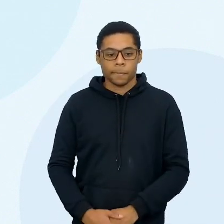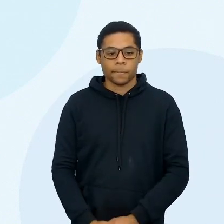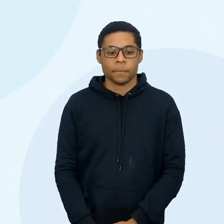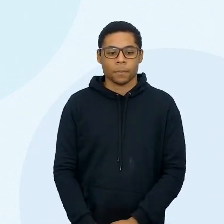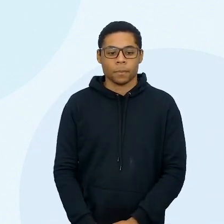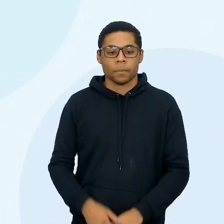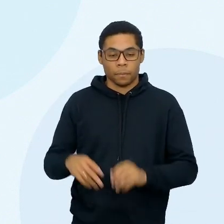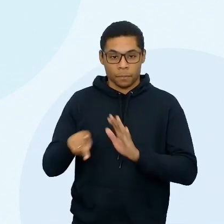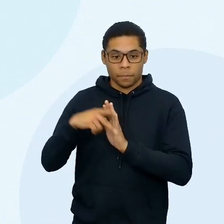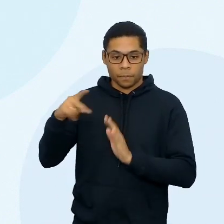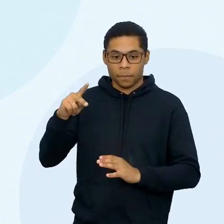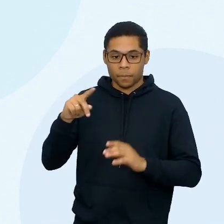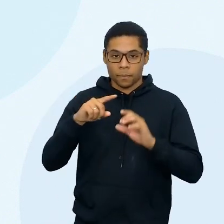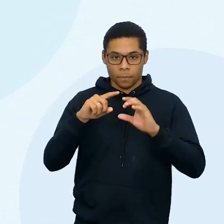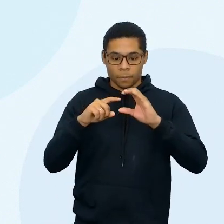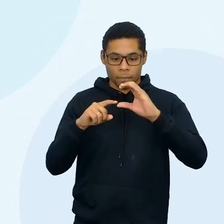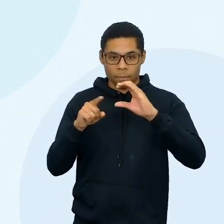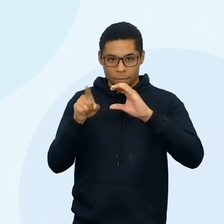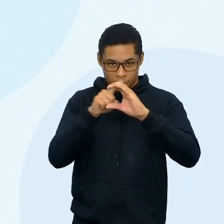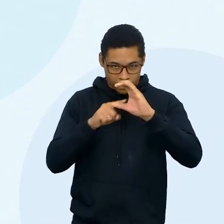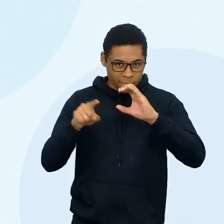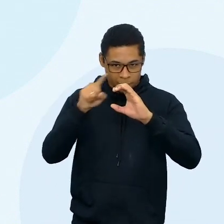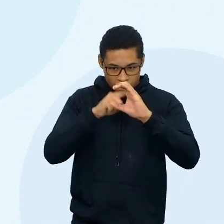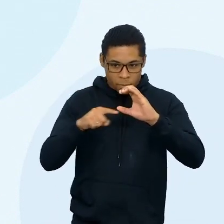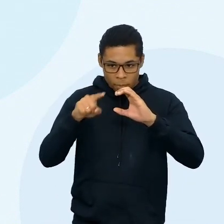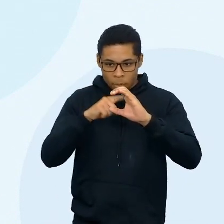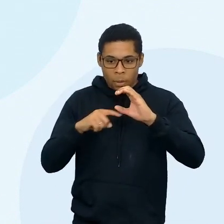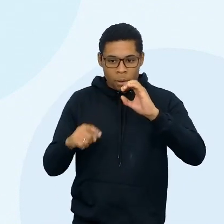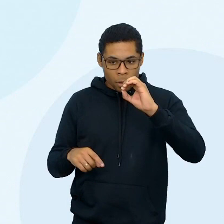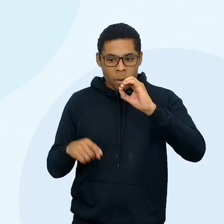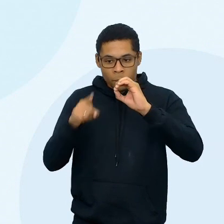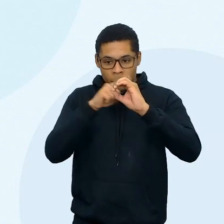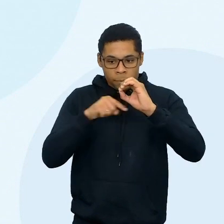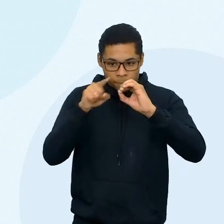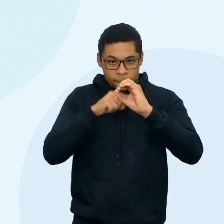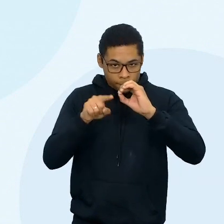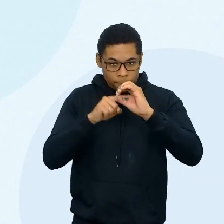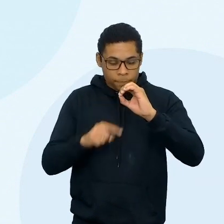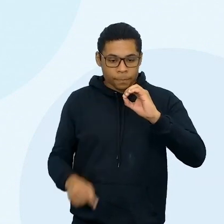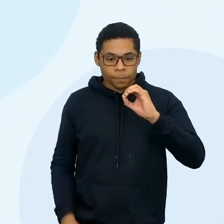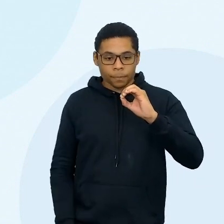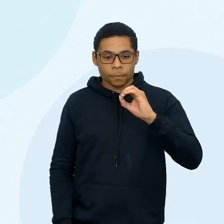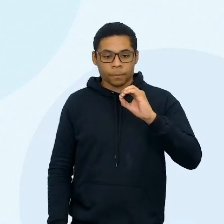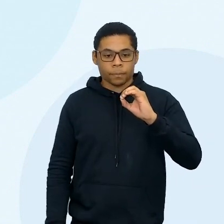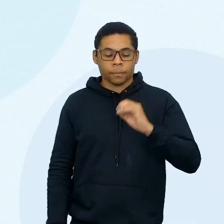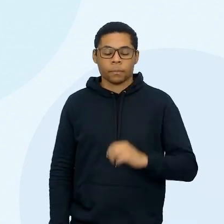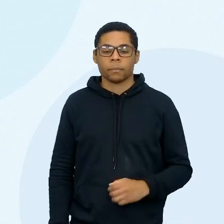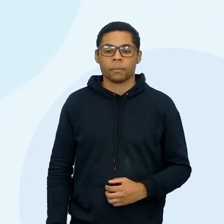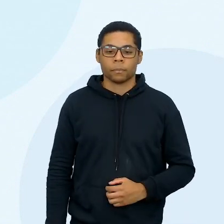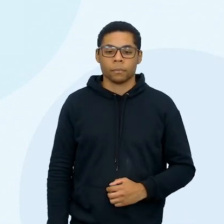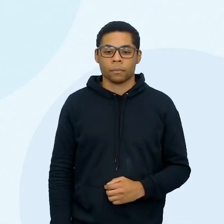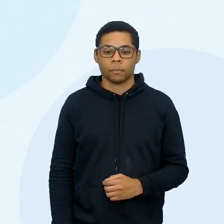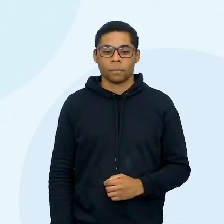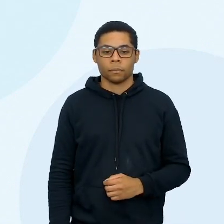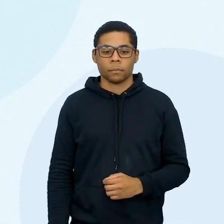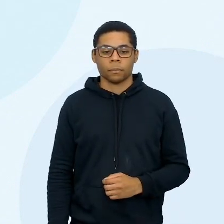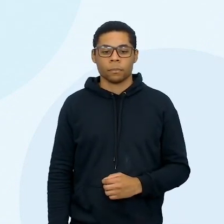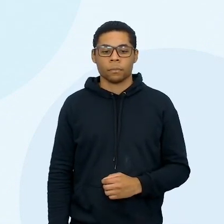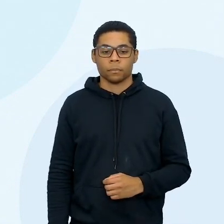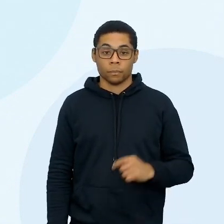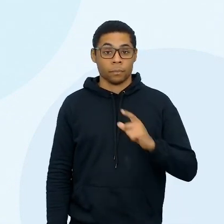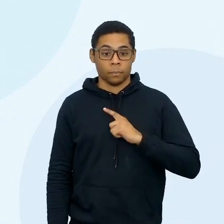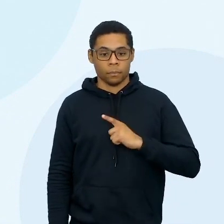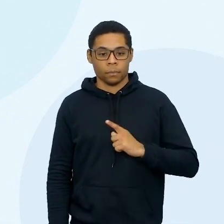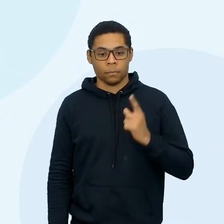do círculo, aí, ó, da circunferência, da fenda, que é o que